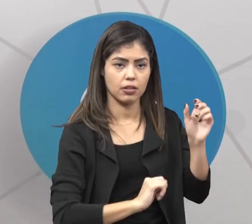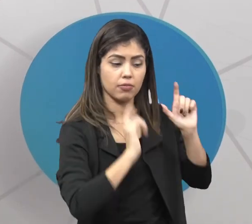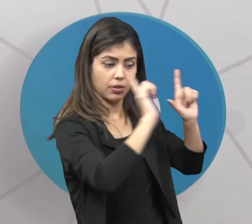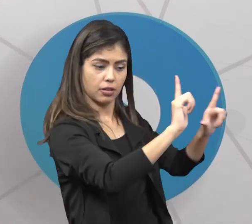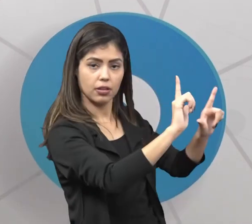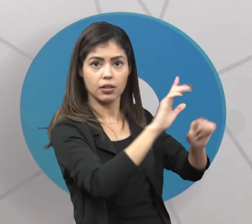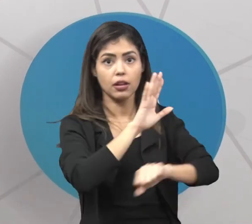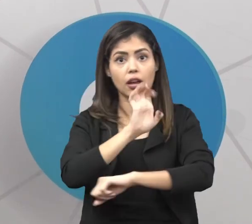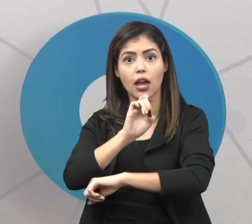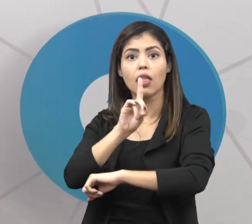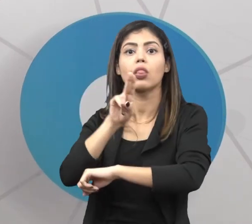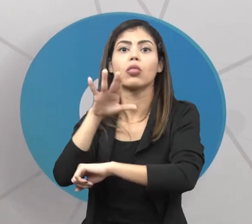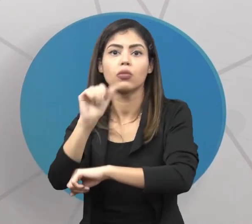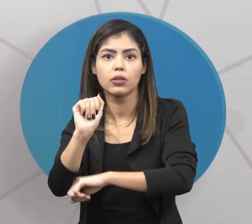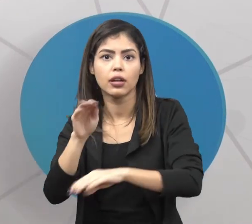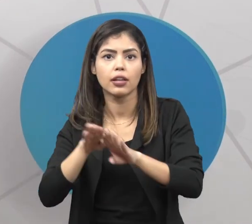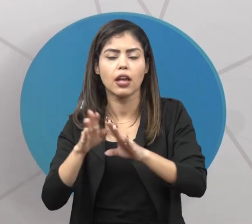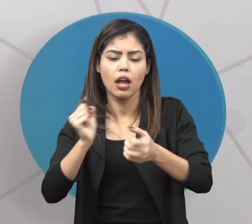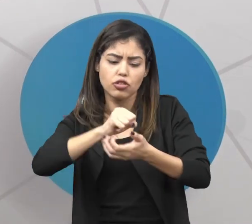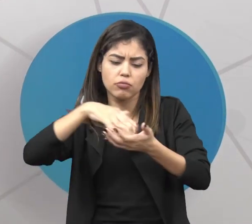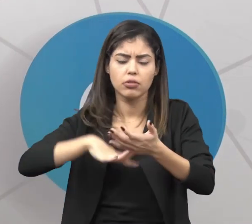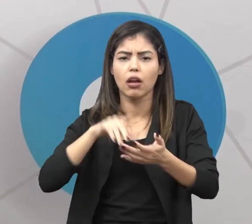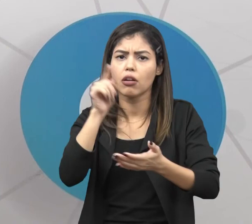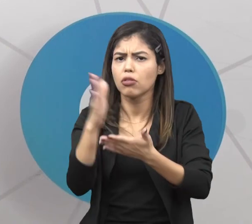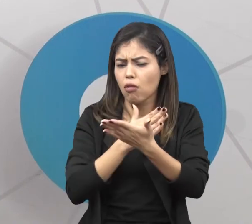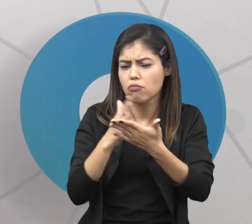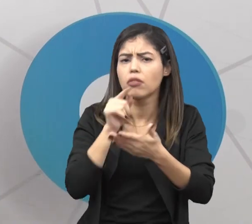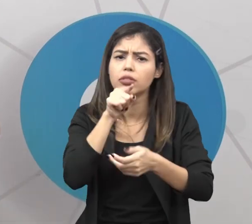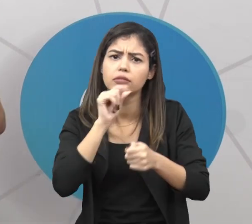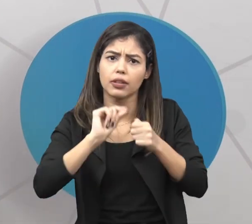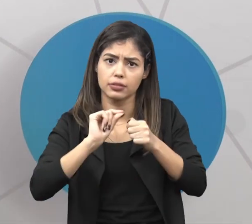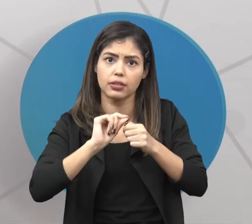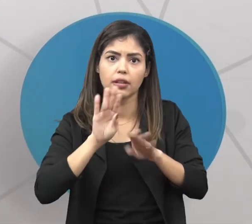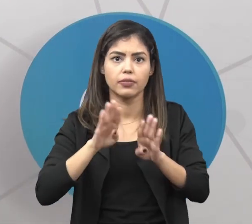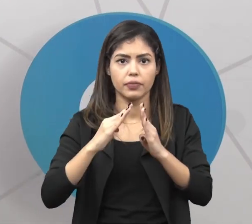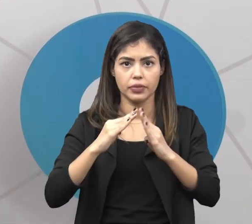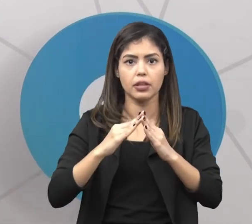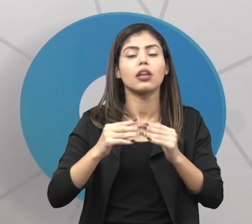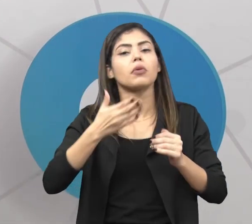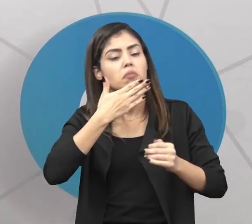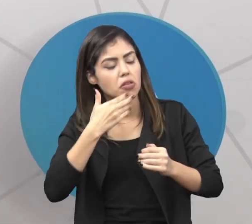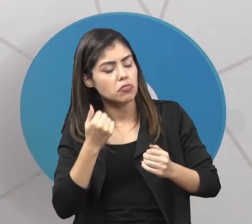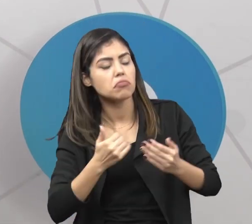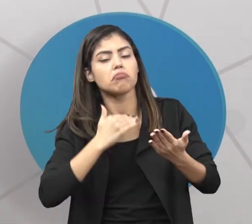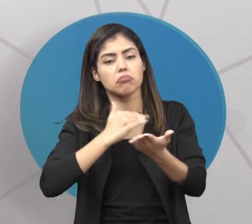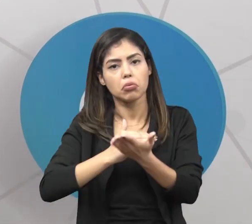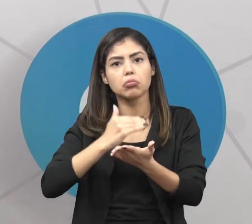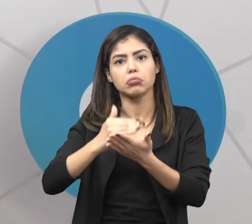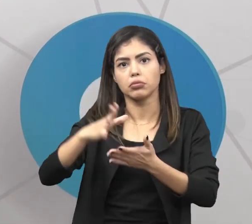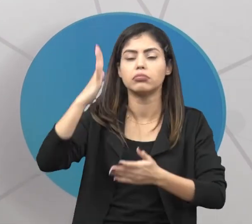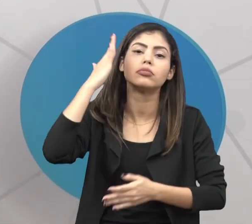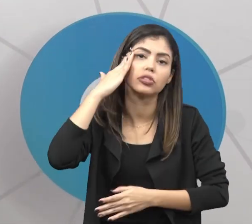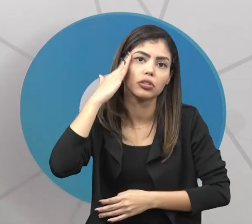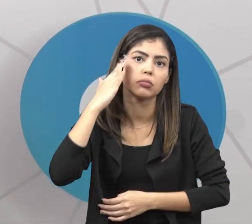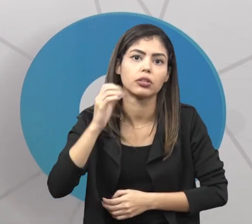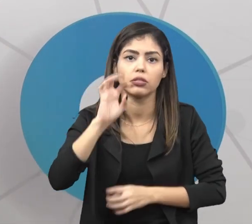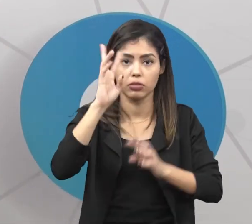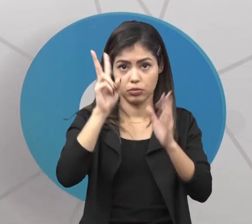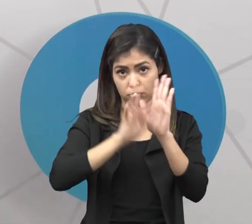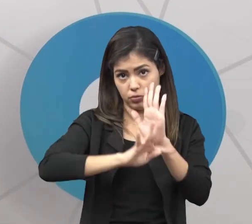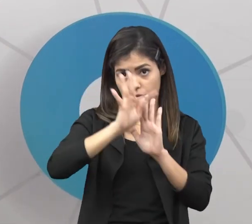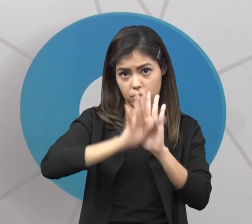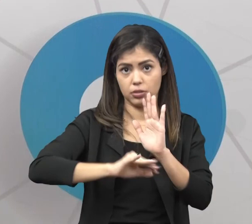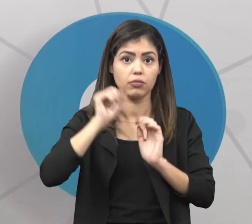plataforma Eduque, lá terão algumas atividades para que vocês façam e para que vocês aprimorem também o entendimento